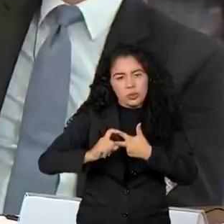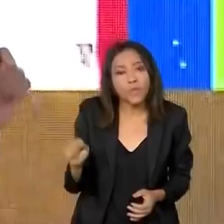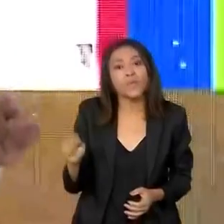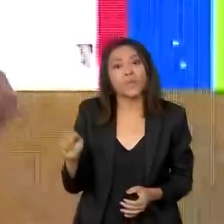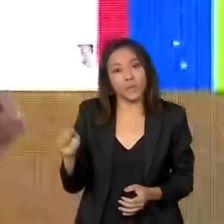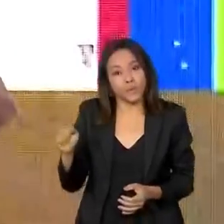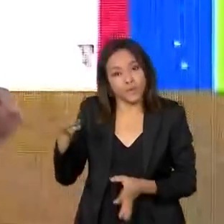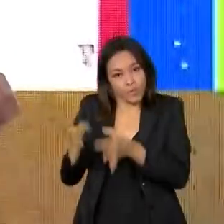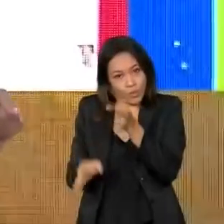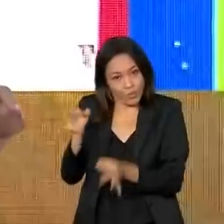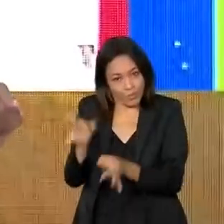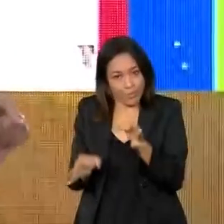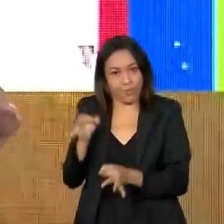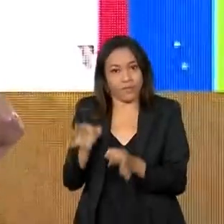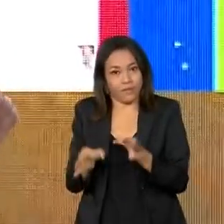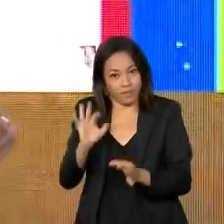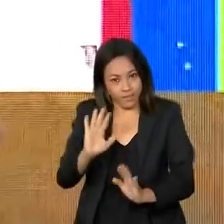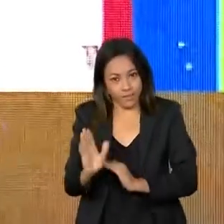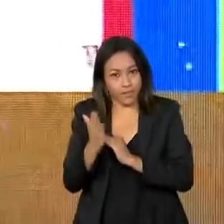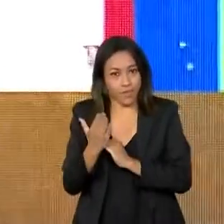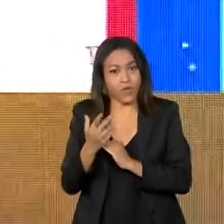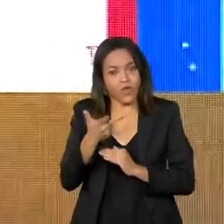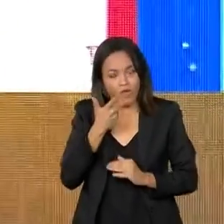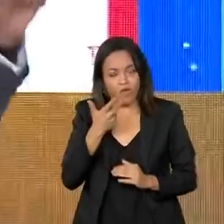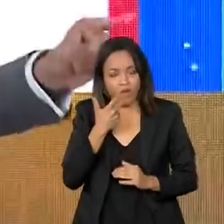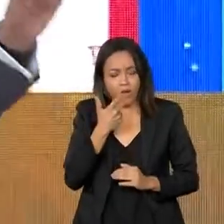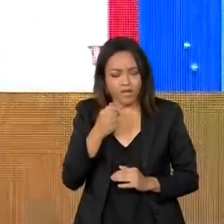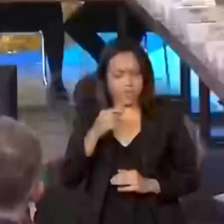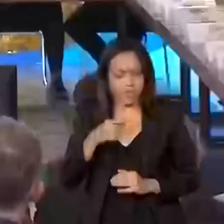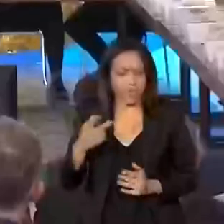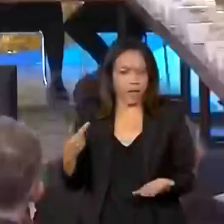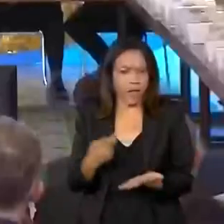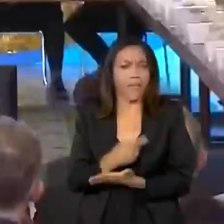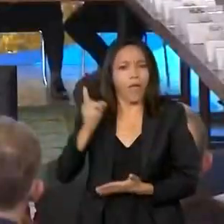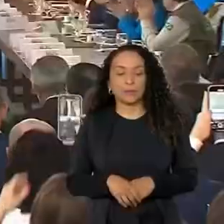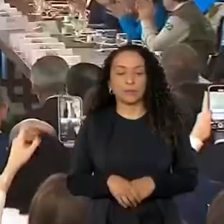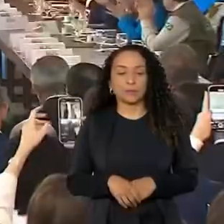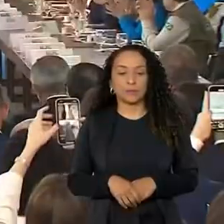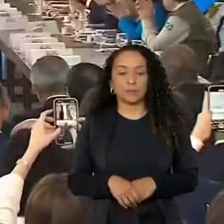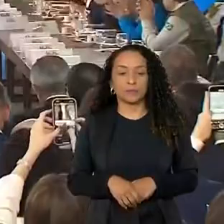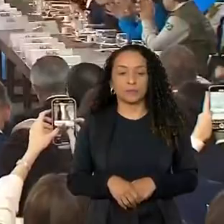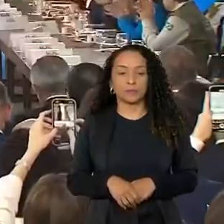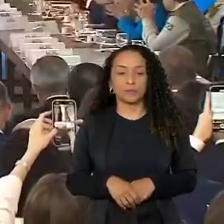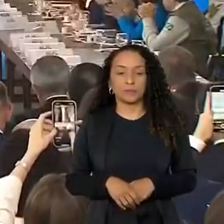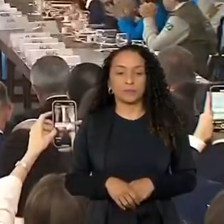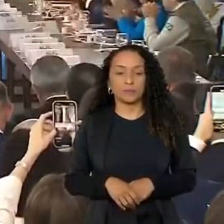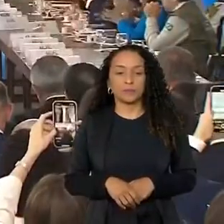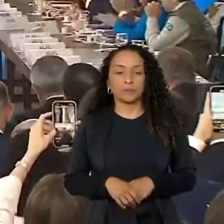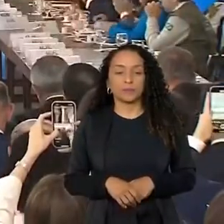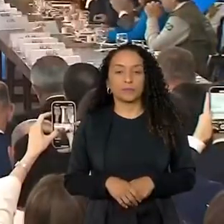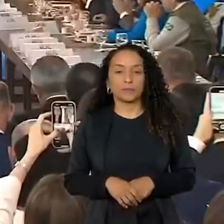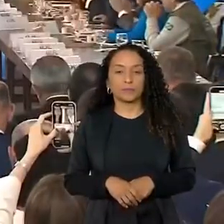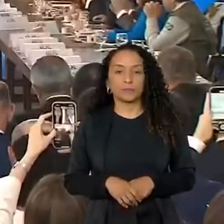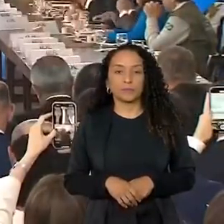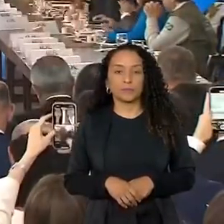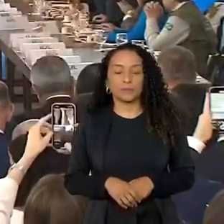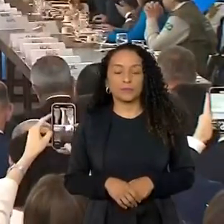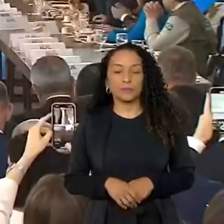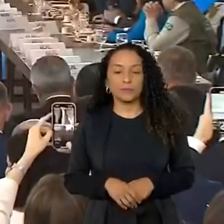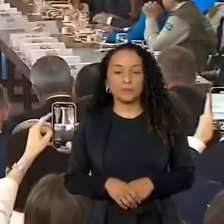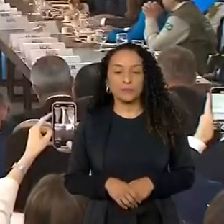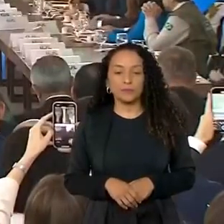nosso poder judiciário, presidente Barroso, falo sem medo de errar, é um orgulho nacional. O valor se soma a outros 38